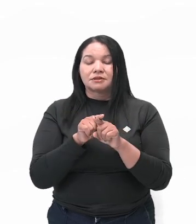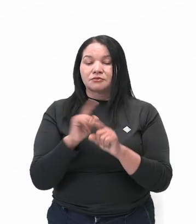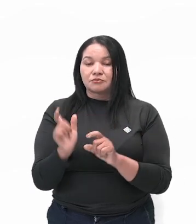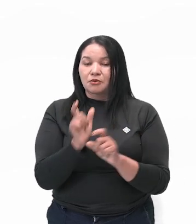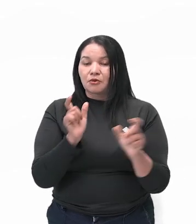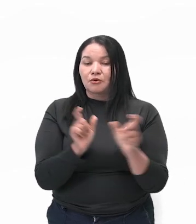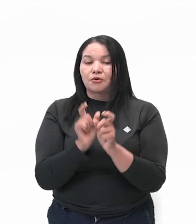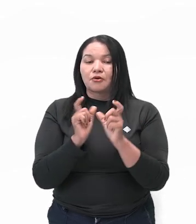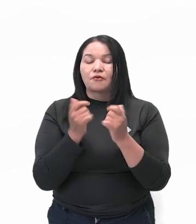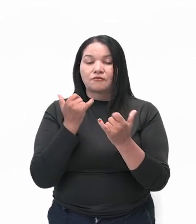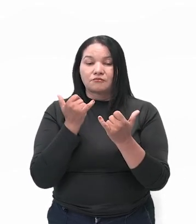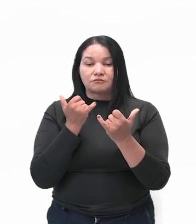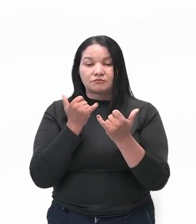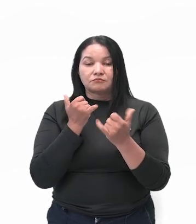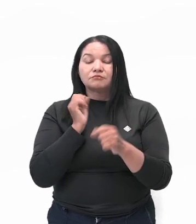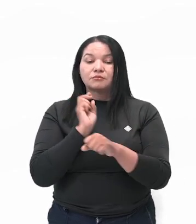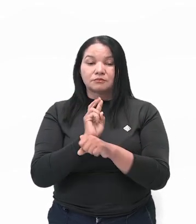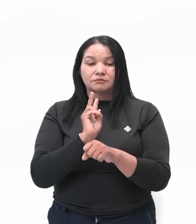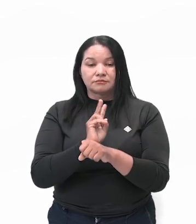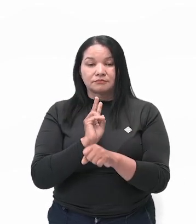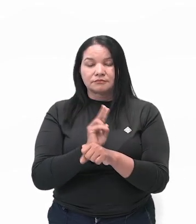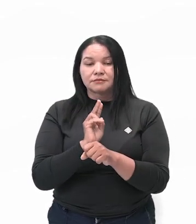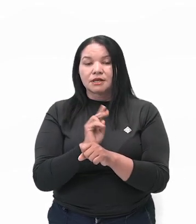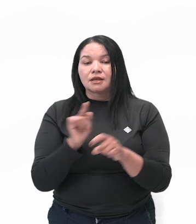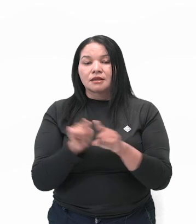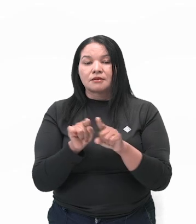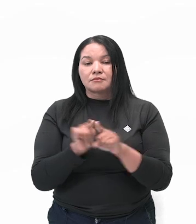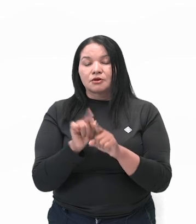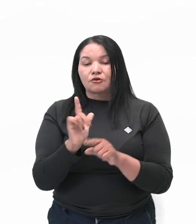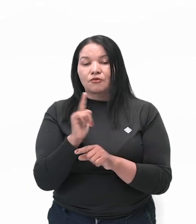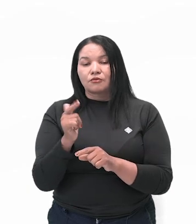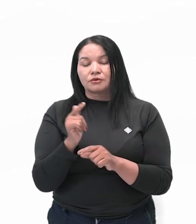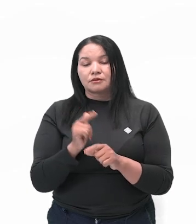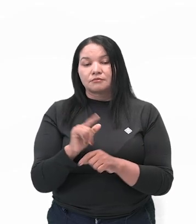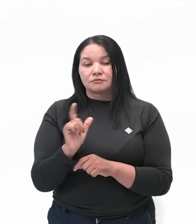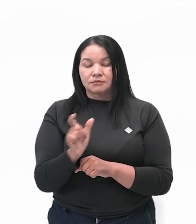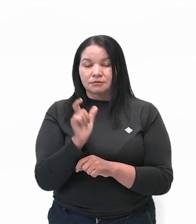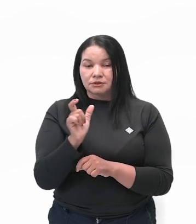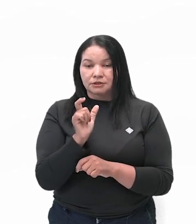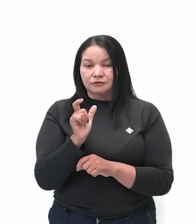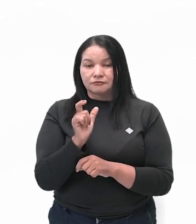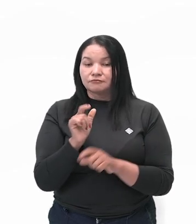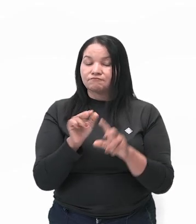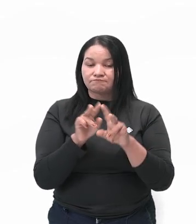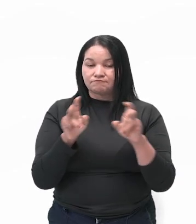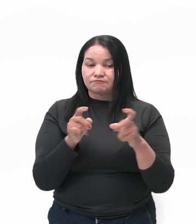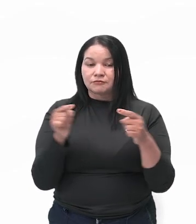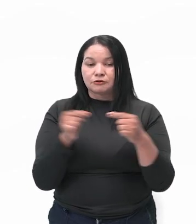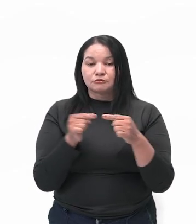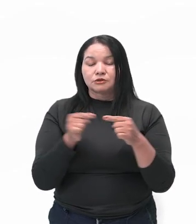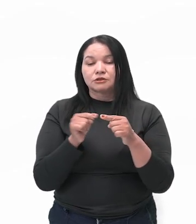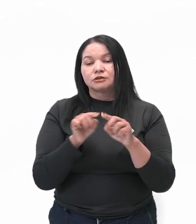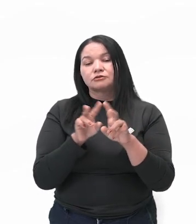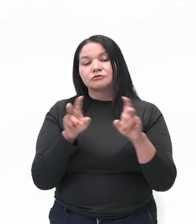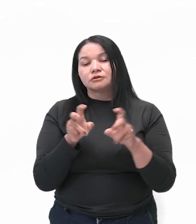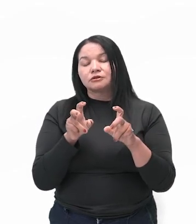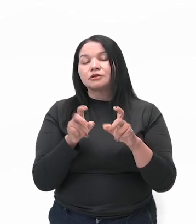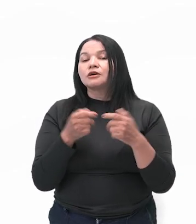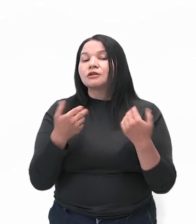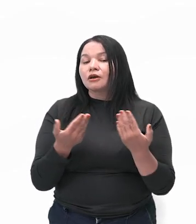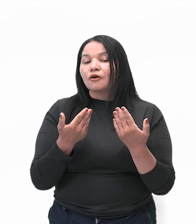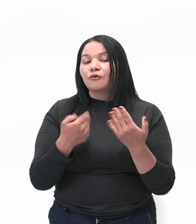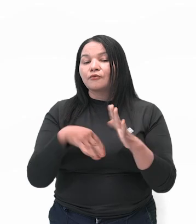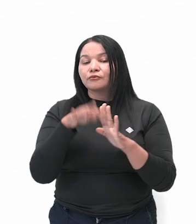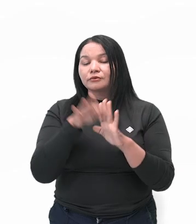cognatas protecting e Amazon, não é? No nosso título. Então, o texto vai estar falando de